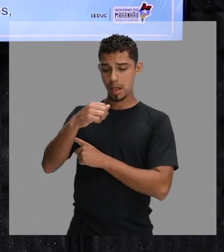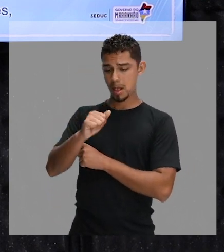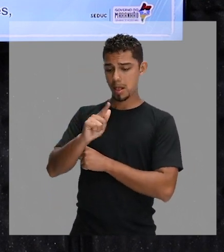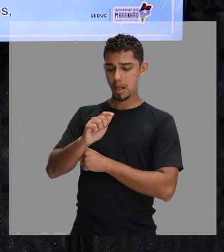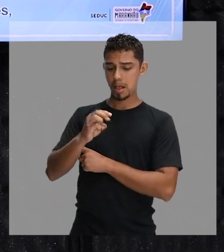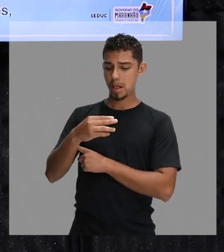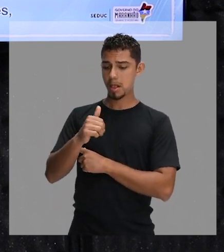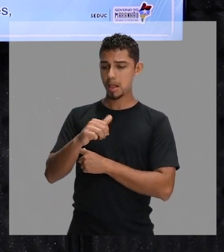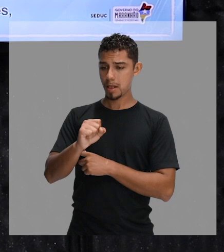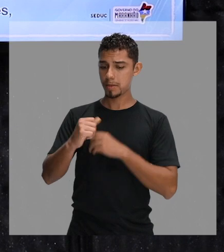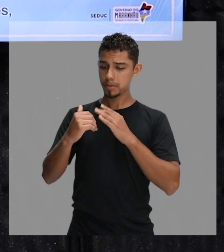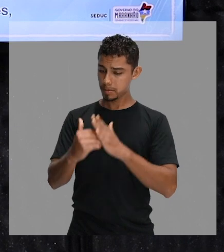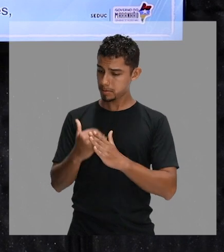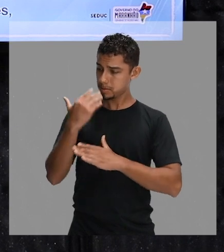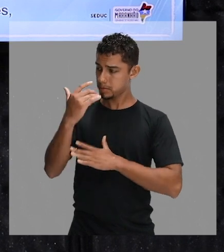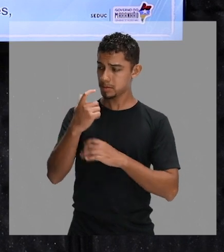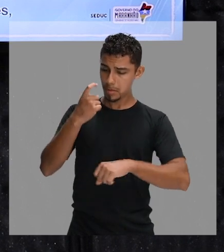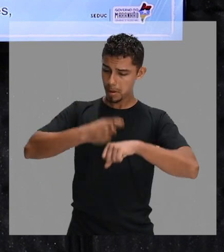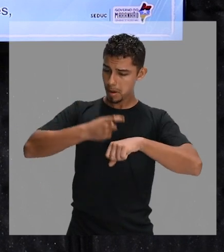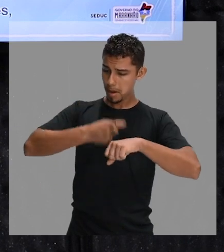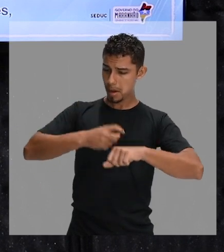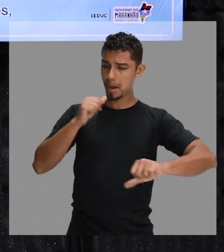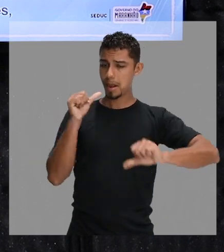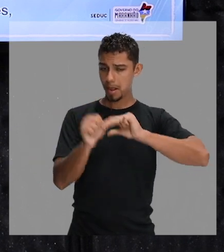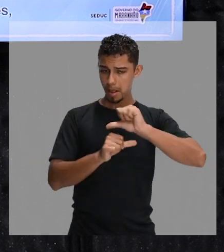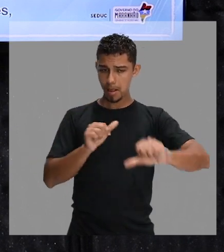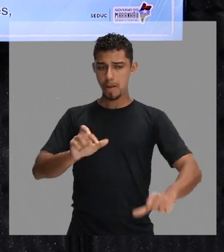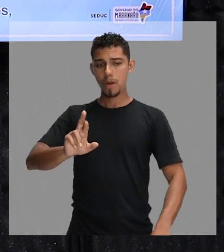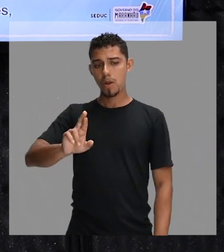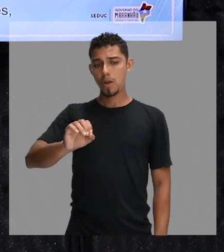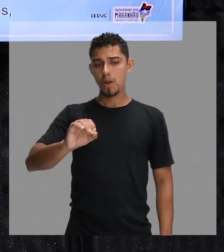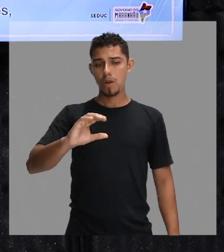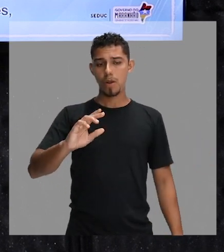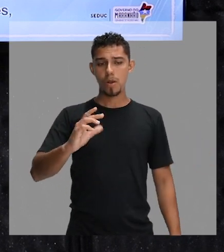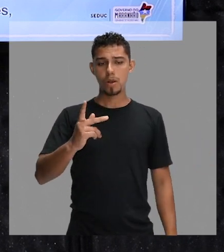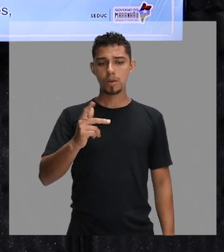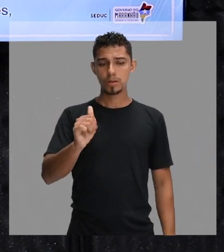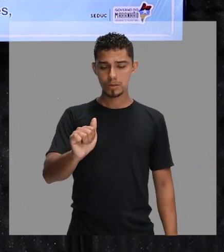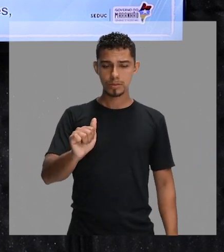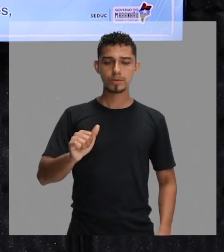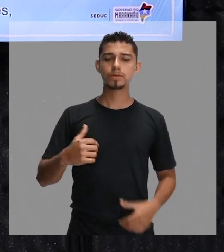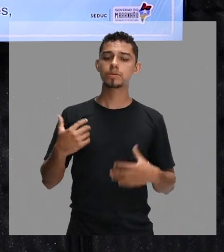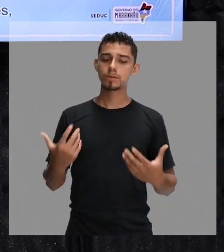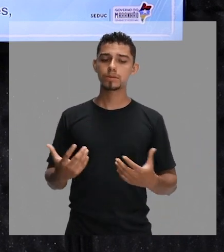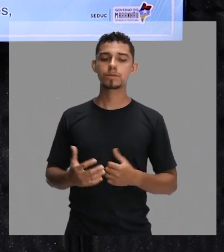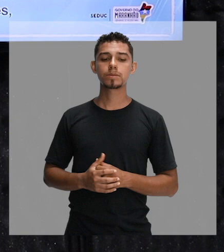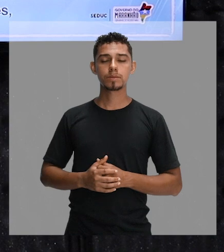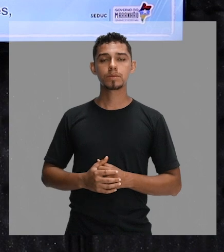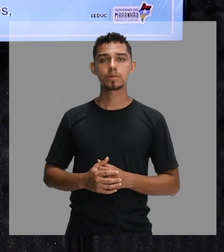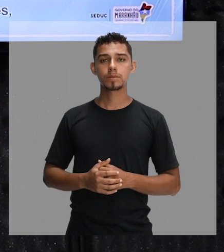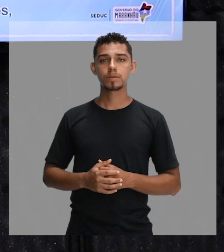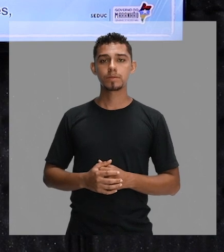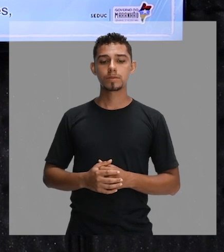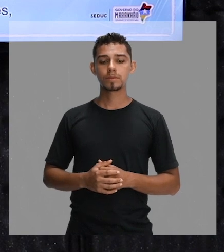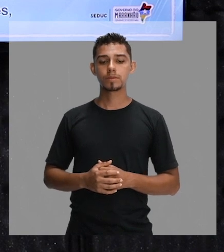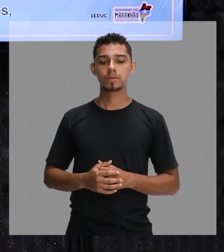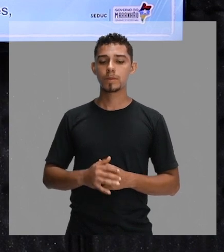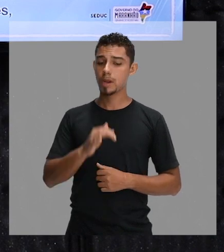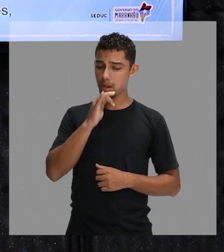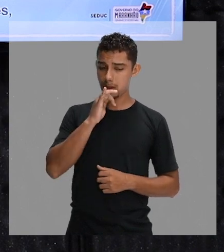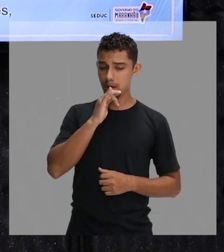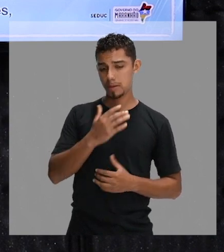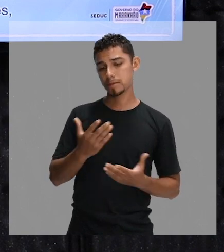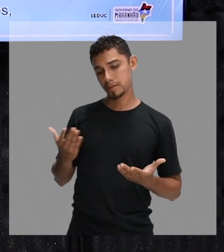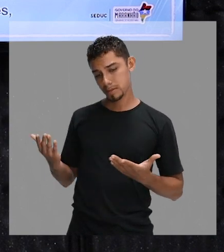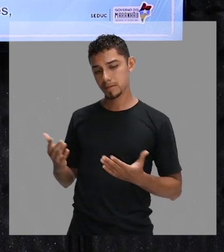fora, se solidifica, se transforma em uma rocha extrusiva ou vulcânica. Magmática do tipo extrusiva ou vulcânica. Exemplo